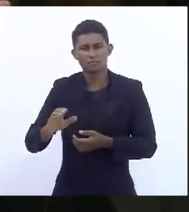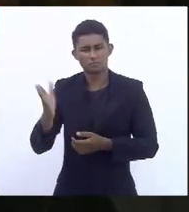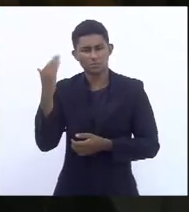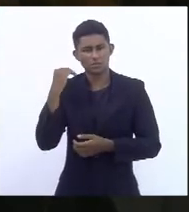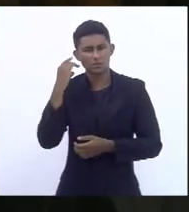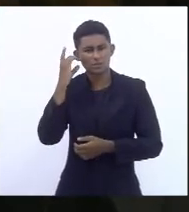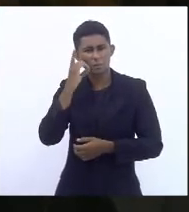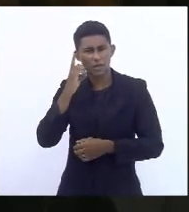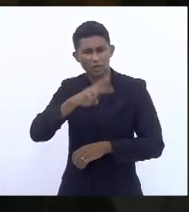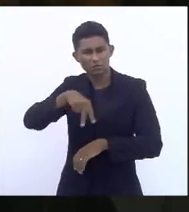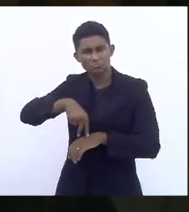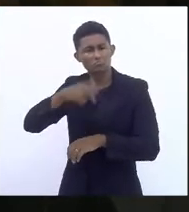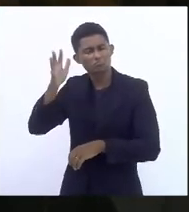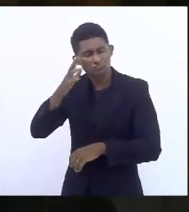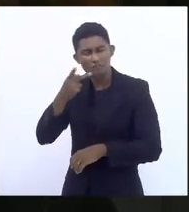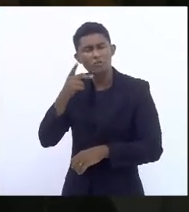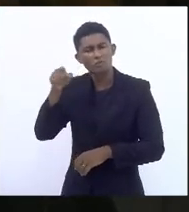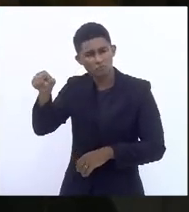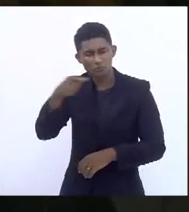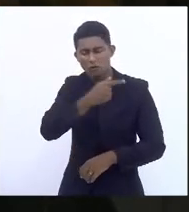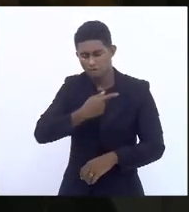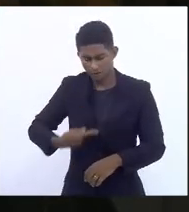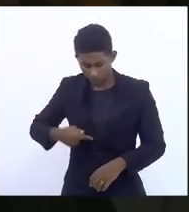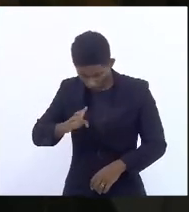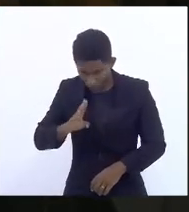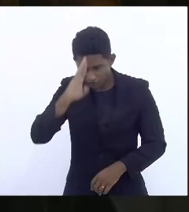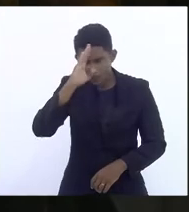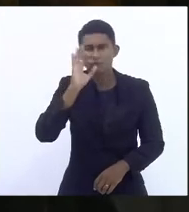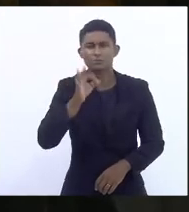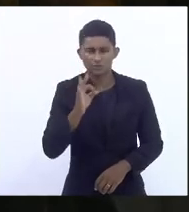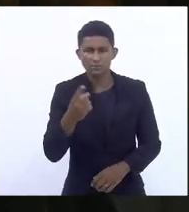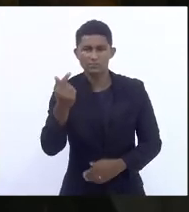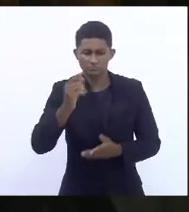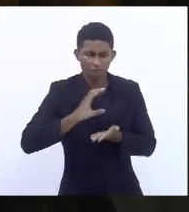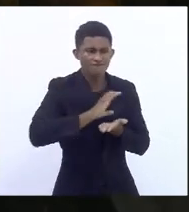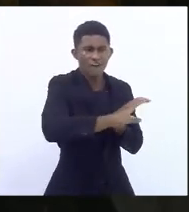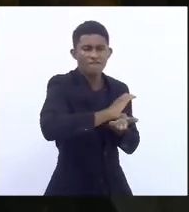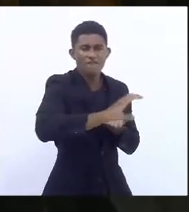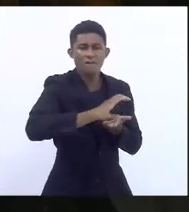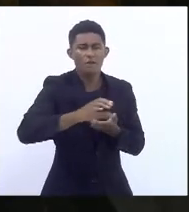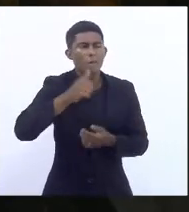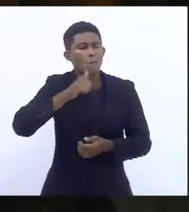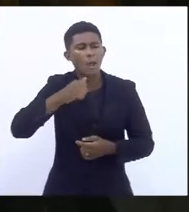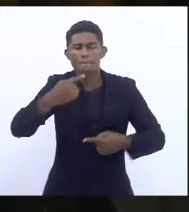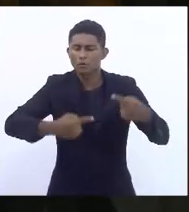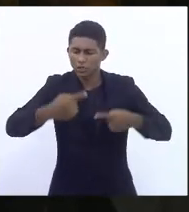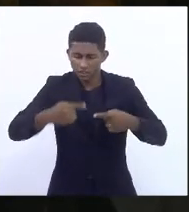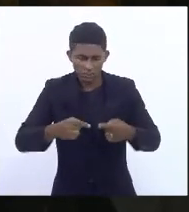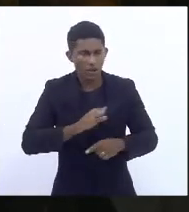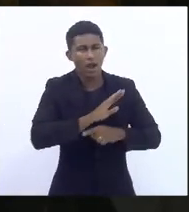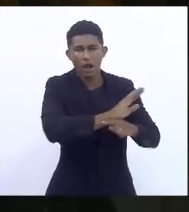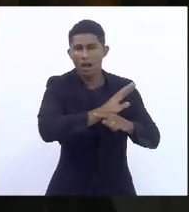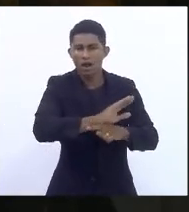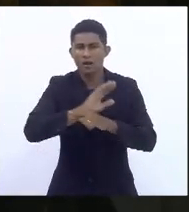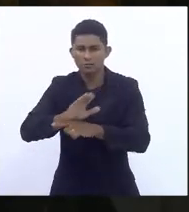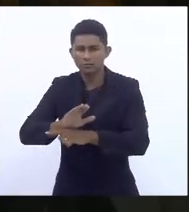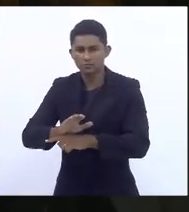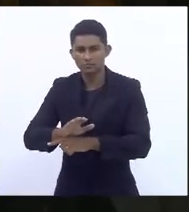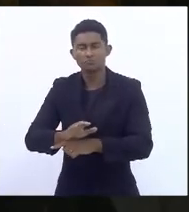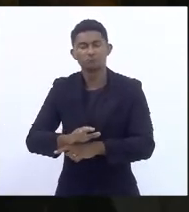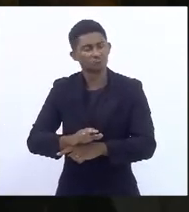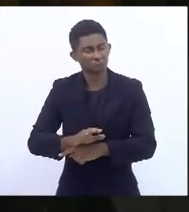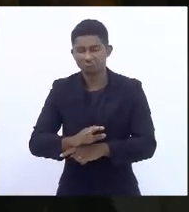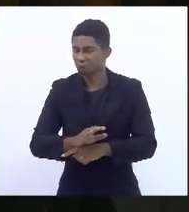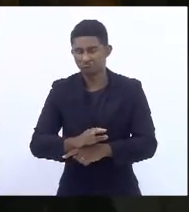governo Bolsonaro é um governo que investe em políticas para as mulheres. Tem mais elementos, até de comparação.